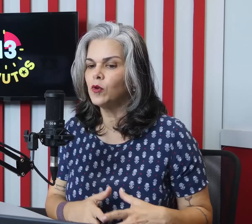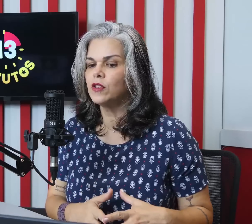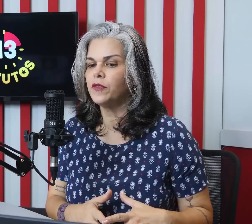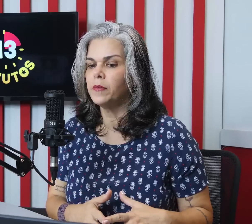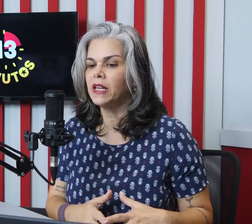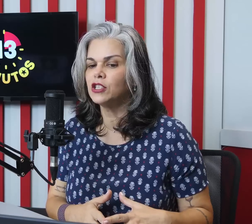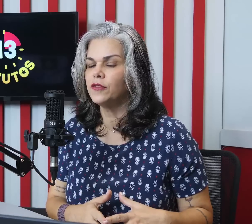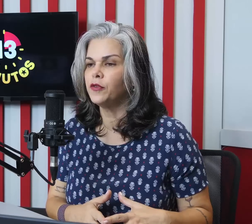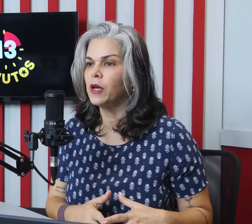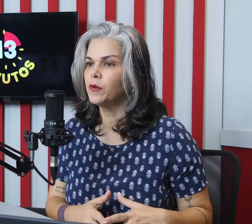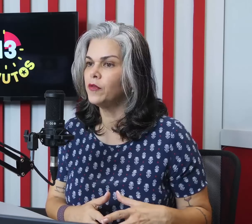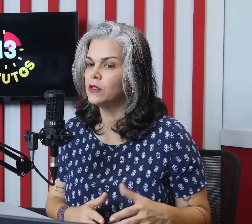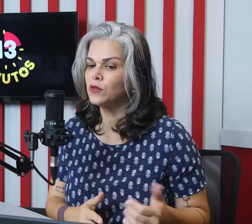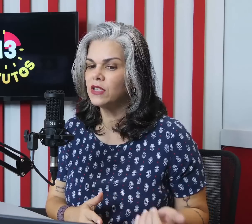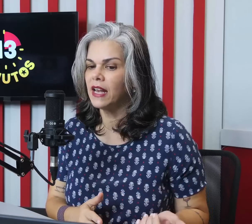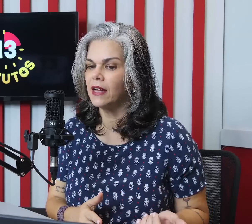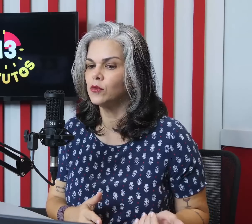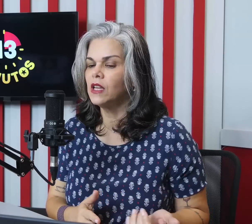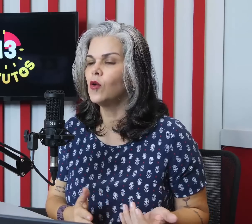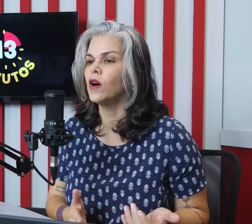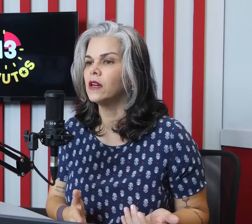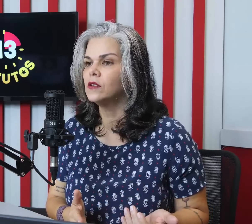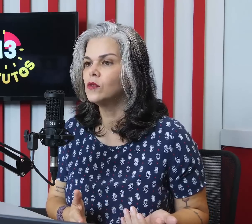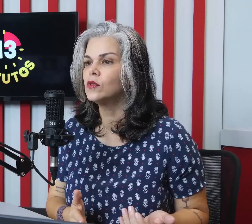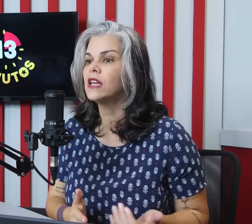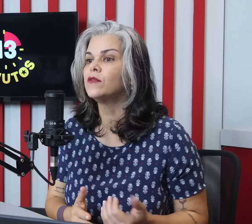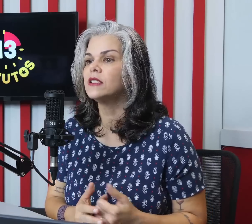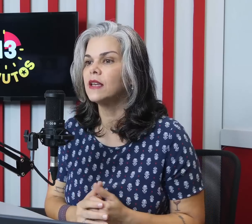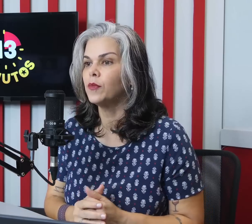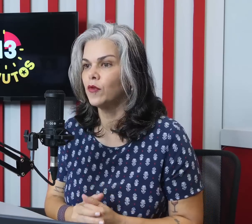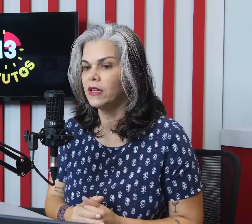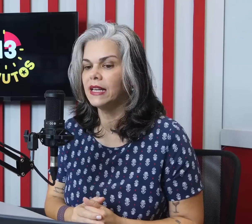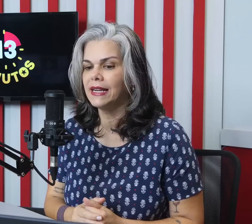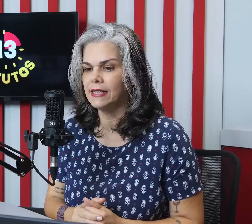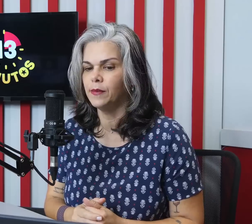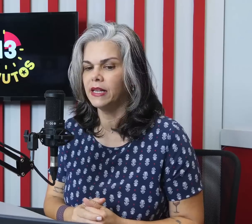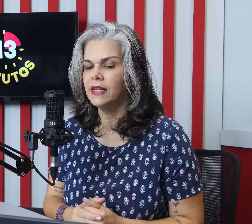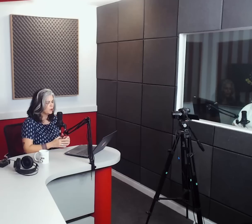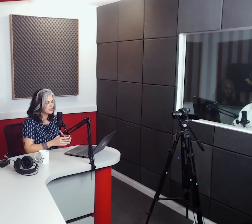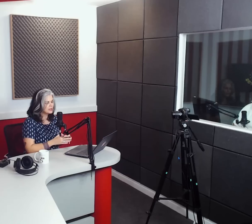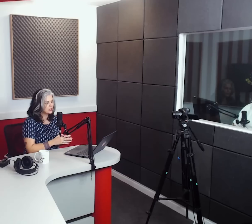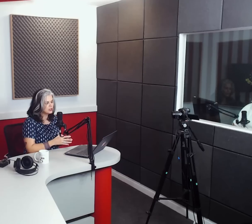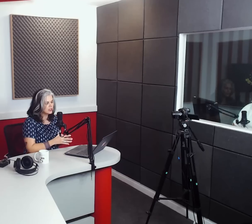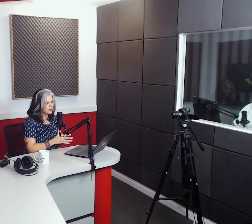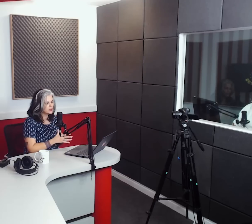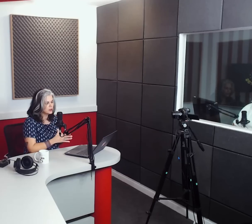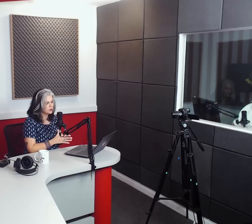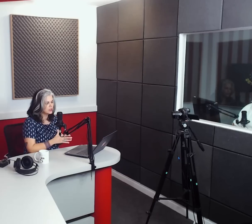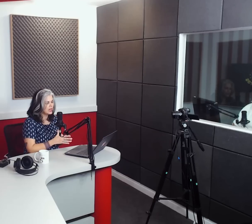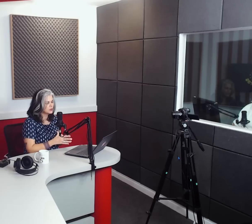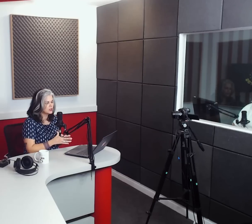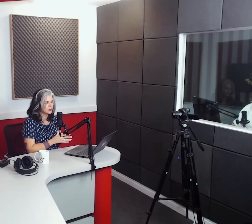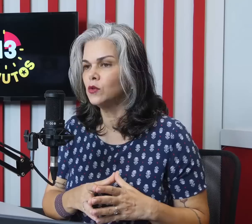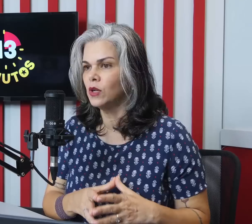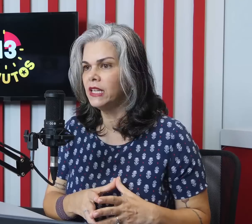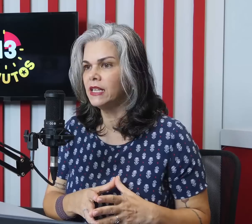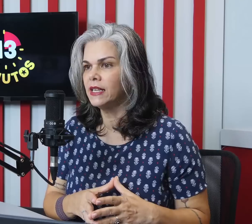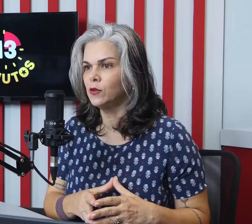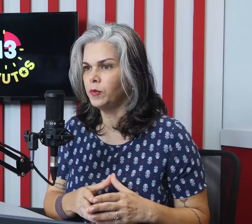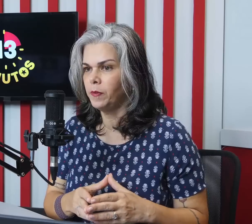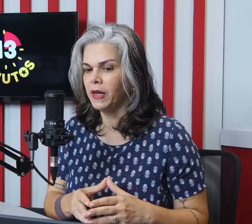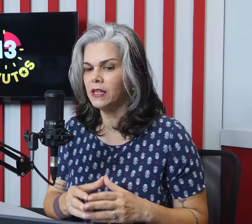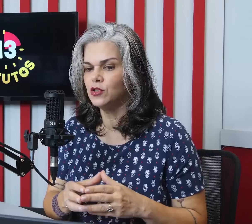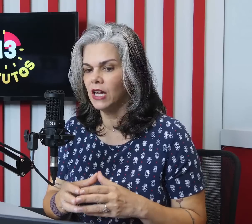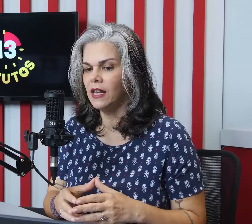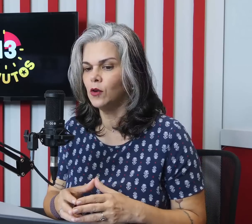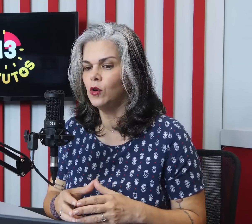do Bolsa Família já foi aprovada no Senado. E agora? Quando é que vai ser aprovada na Câmara? O presidente da Câmara dos Deputados, Arthur Lira, que é